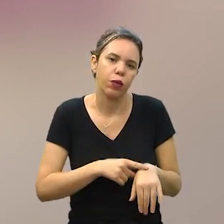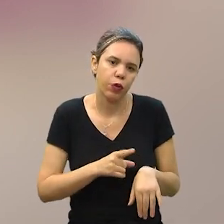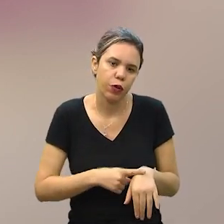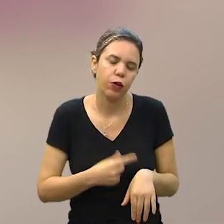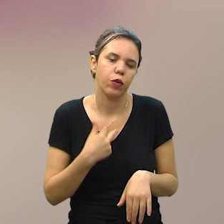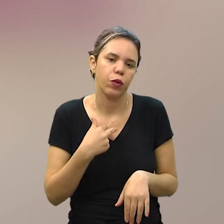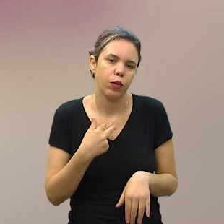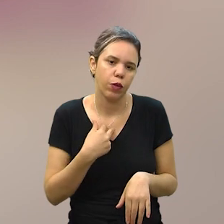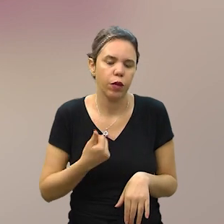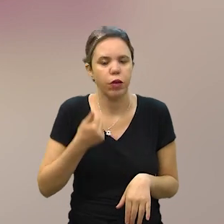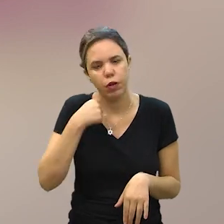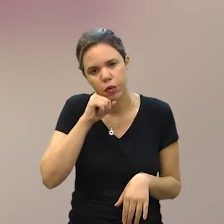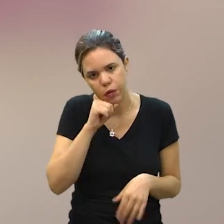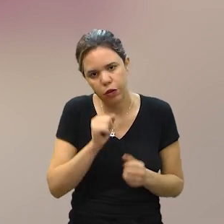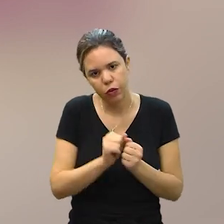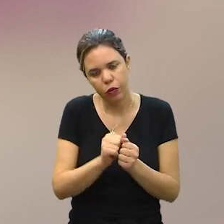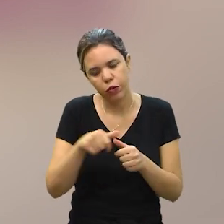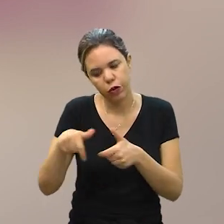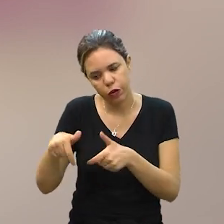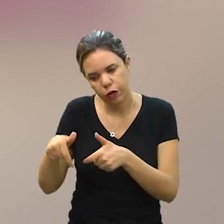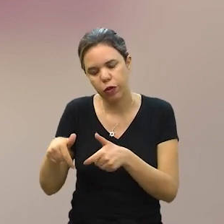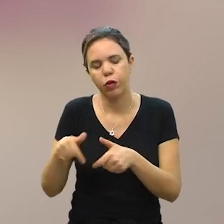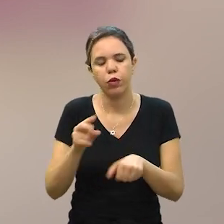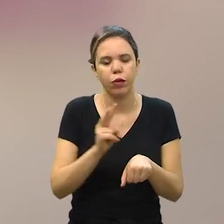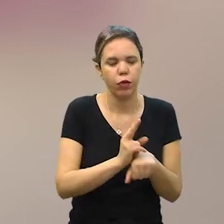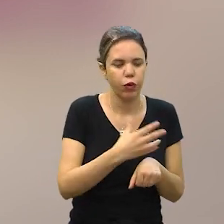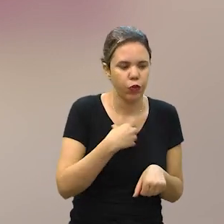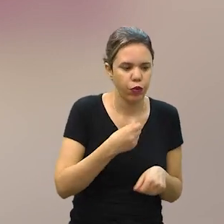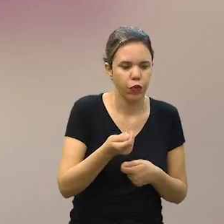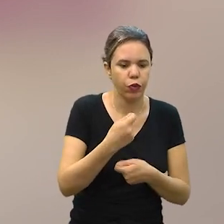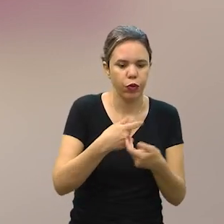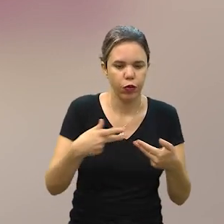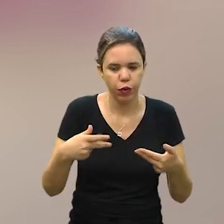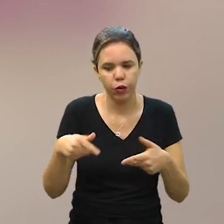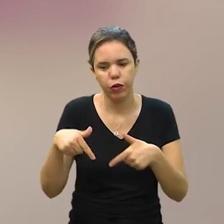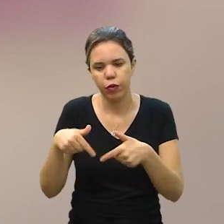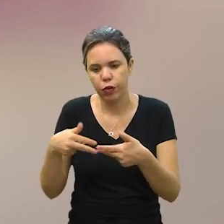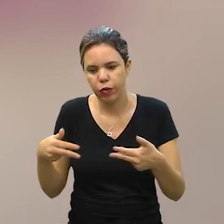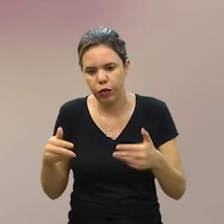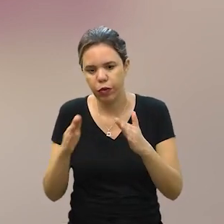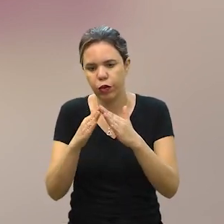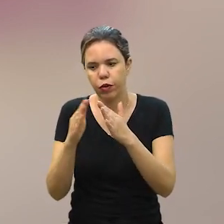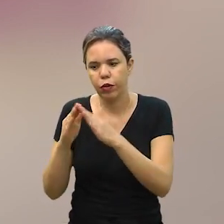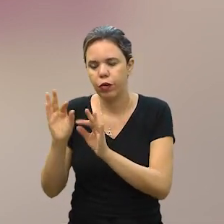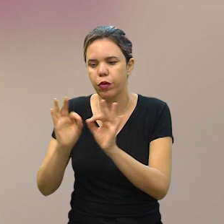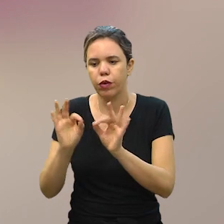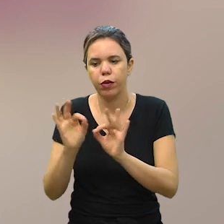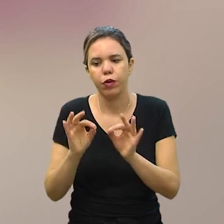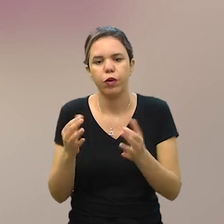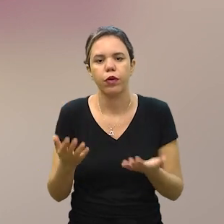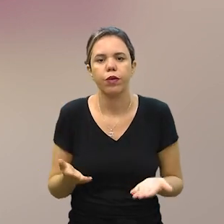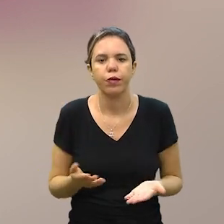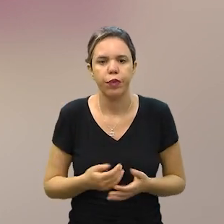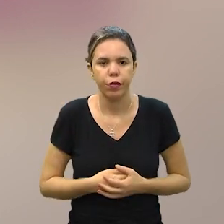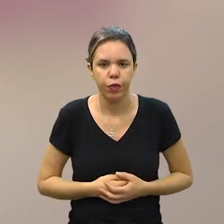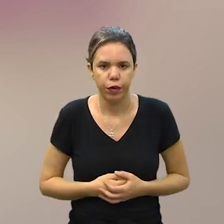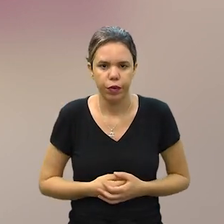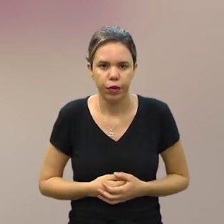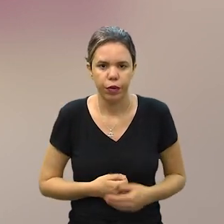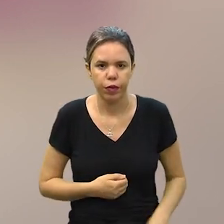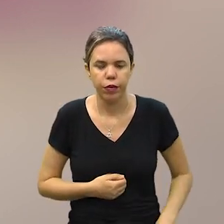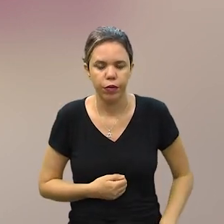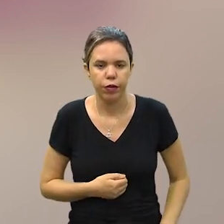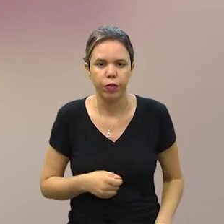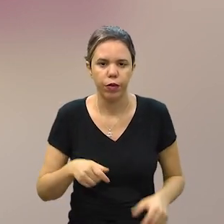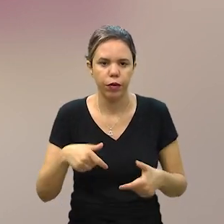ali, ela também tendo que estar ali trabalhando, né? Os afazeres da casa também,